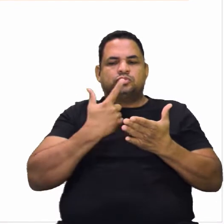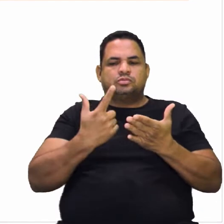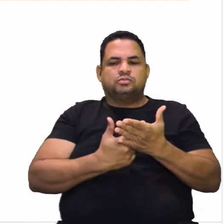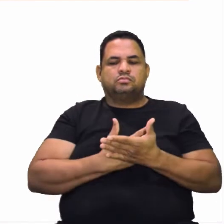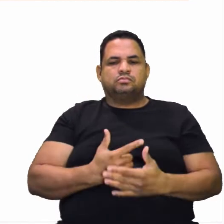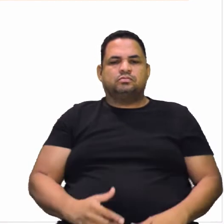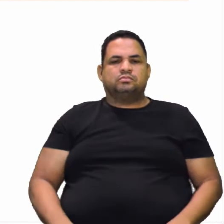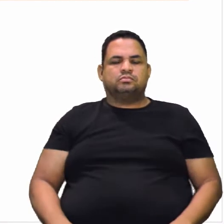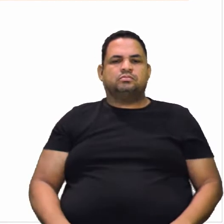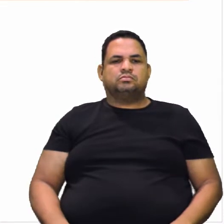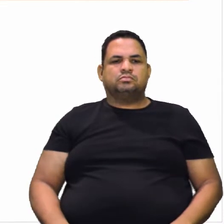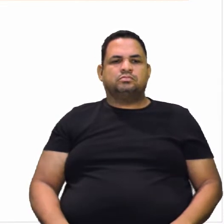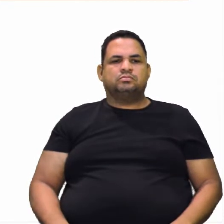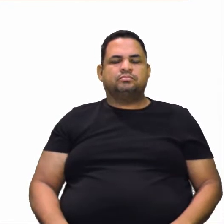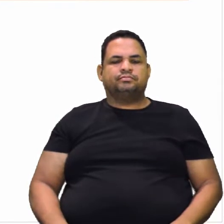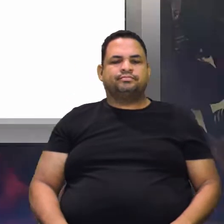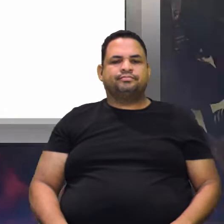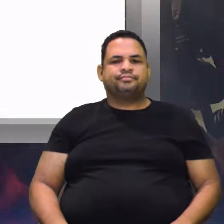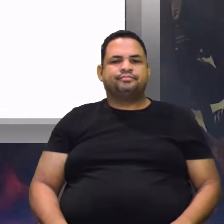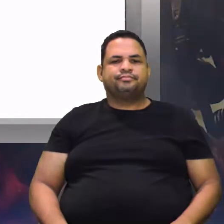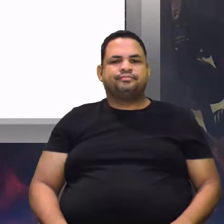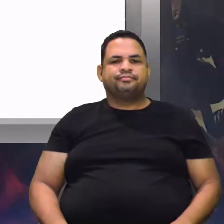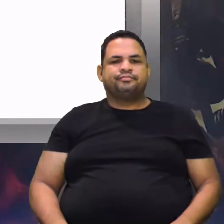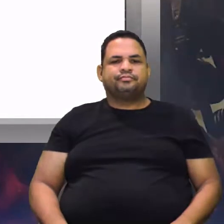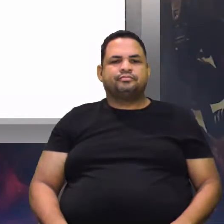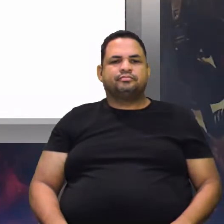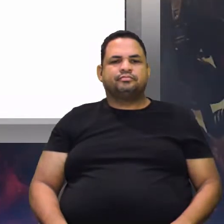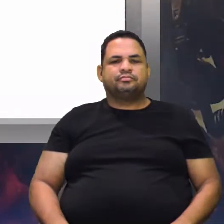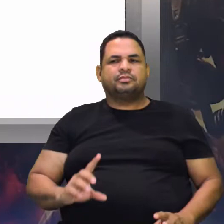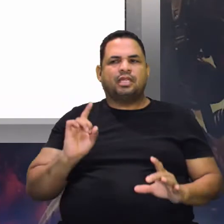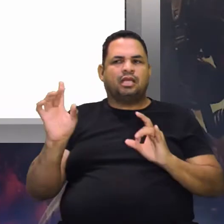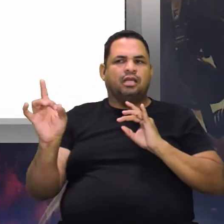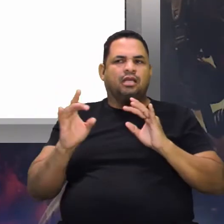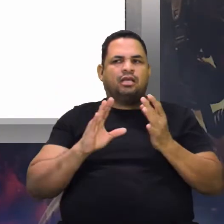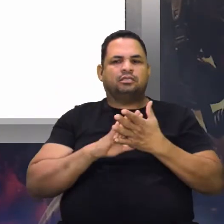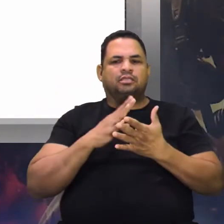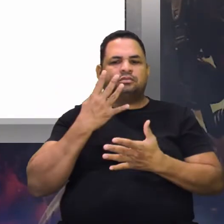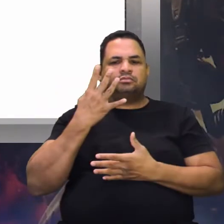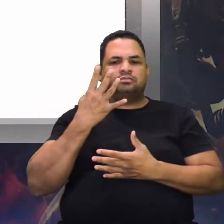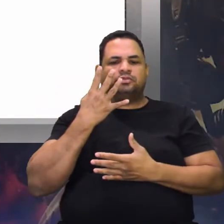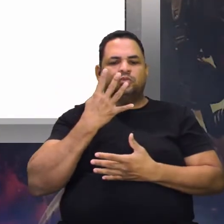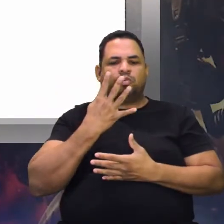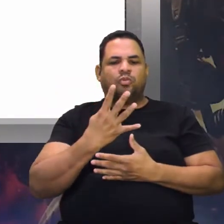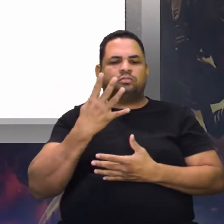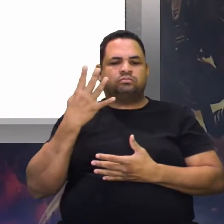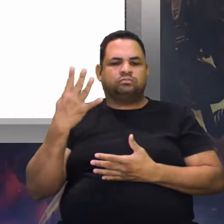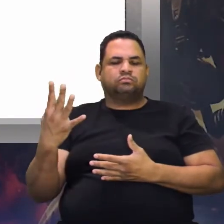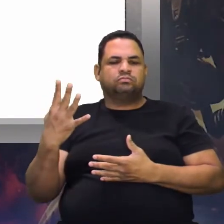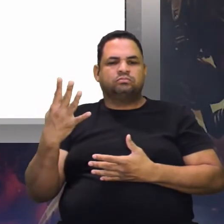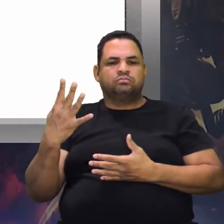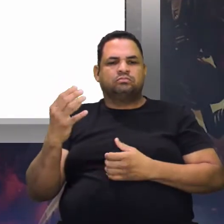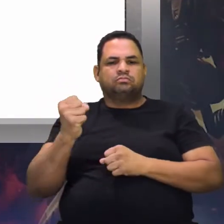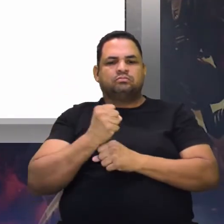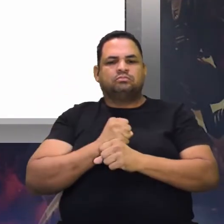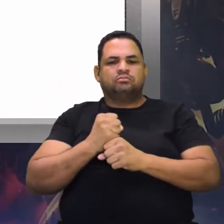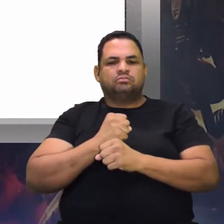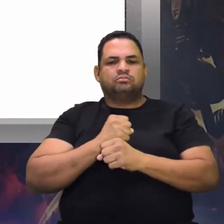Vem cá comigo, alunos! De 4 em 4 anos, nós passamos pelas